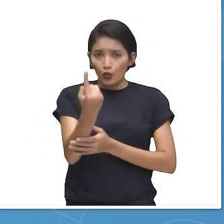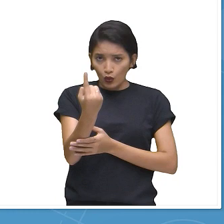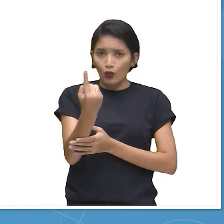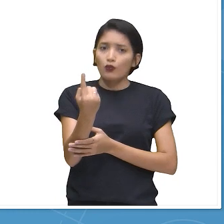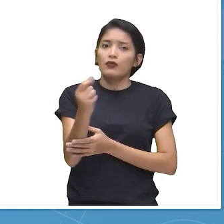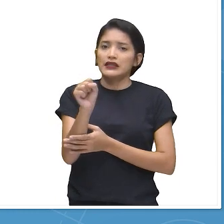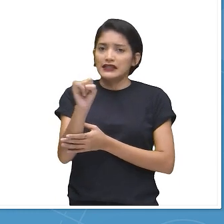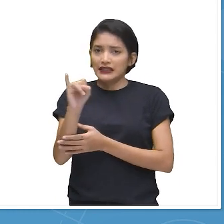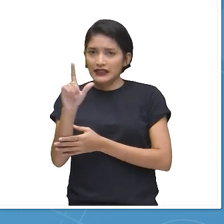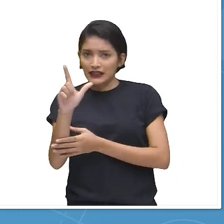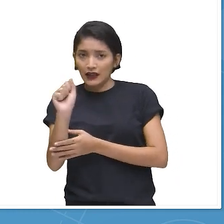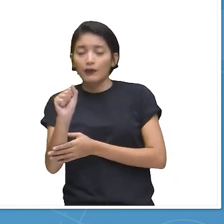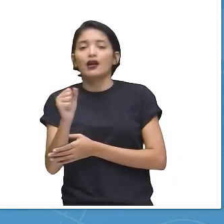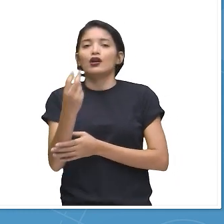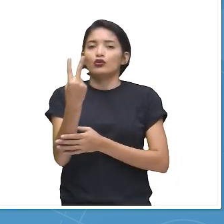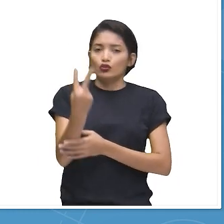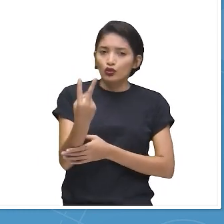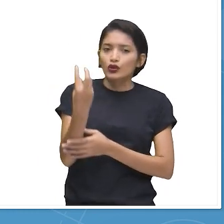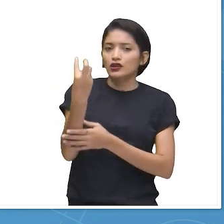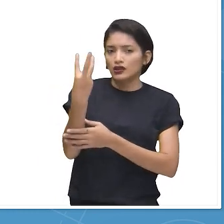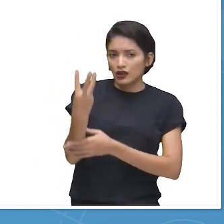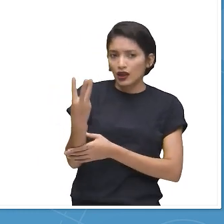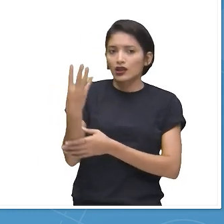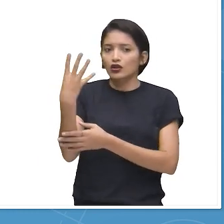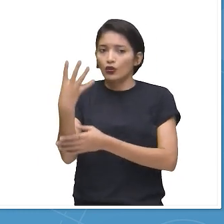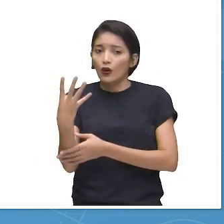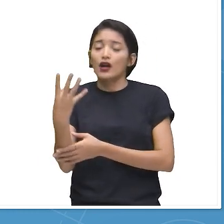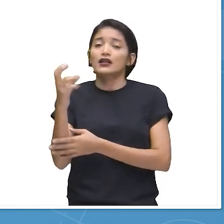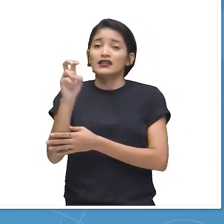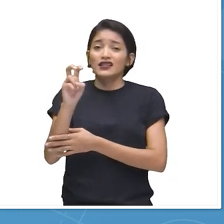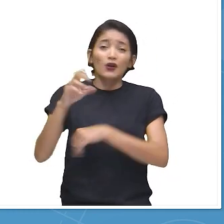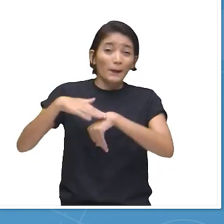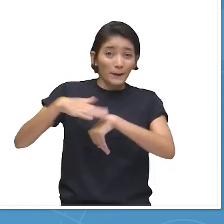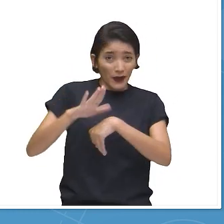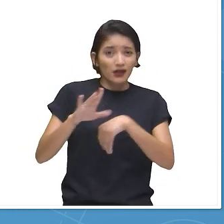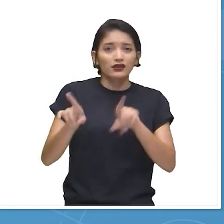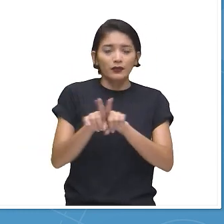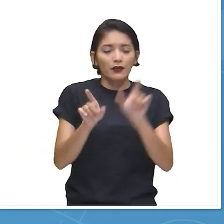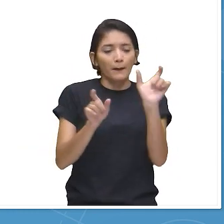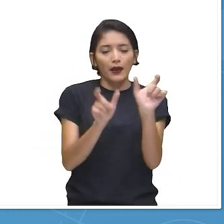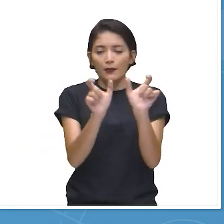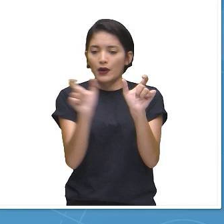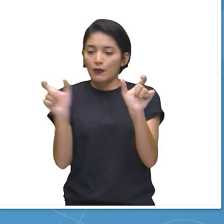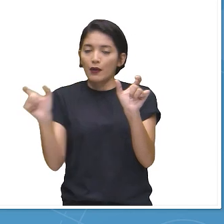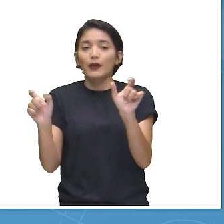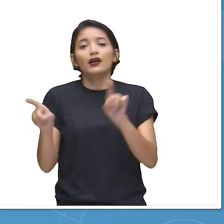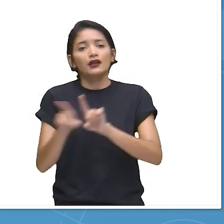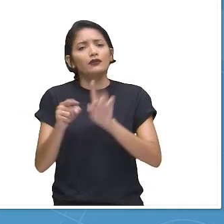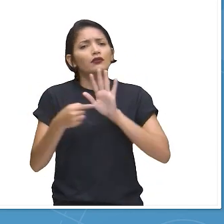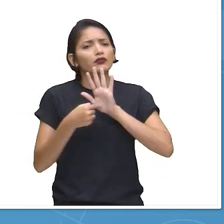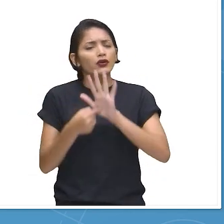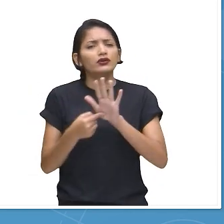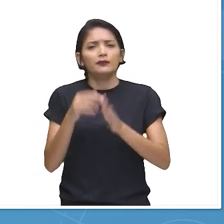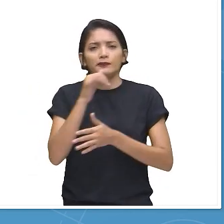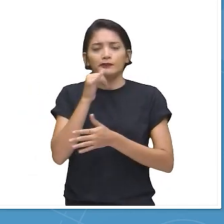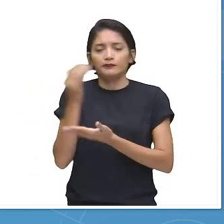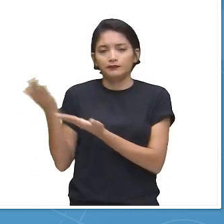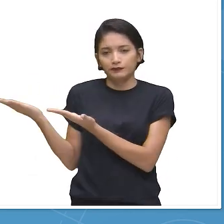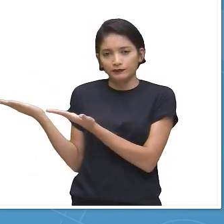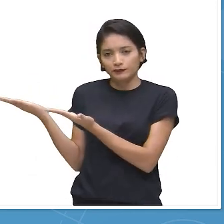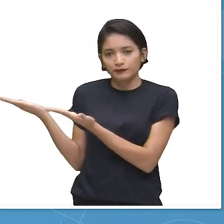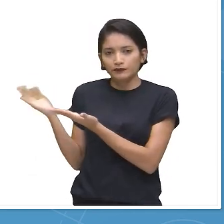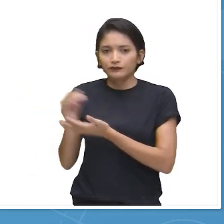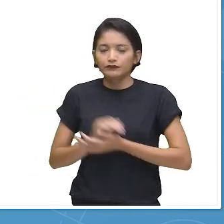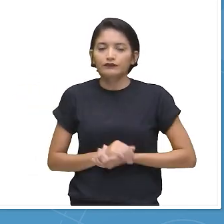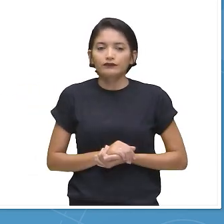2 sílabas, 3 sílabas, 4 ou mais sílabas. E nós trouxemos alguns exemplos para você. Olha aqui,